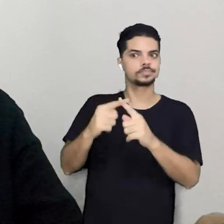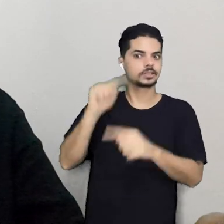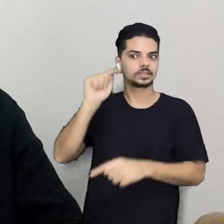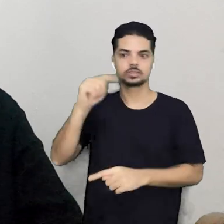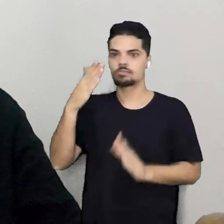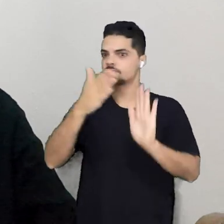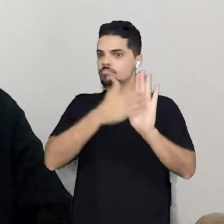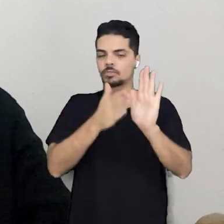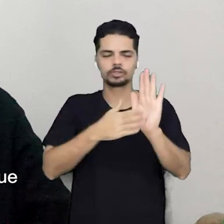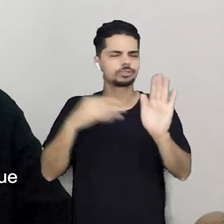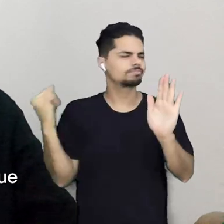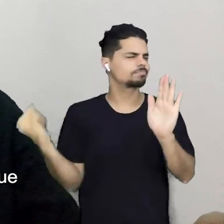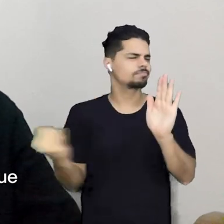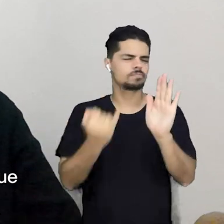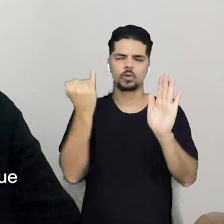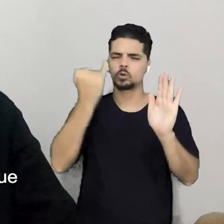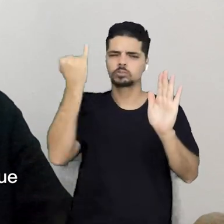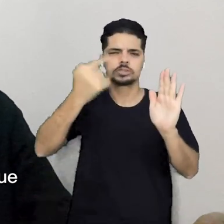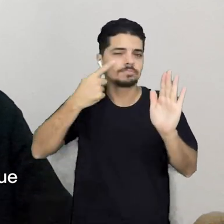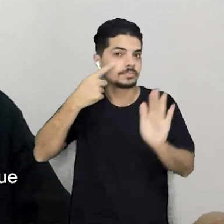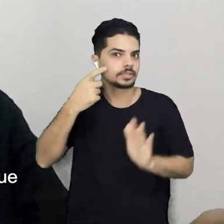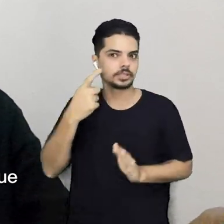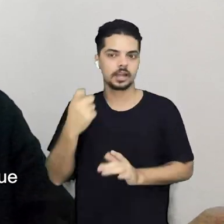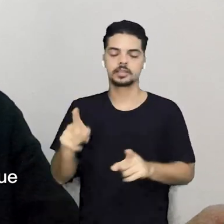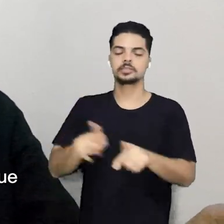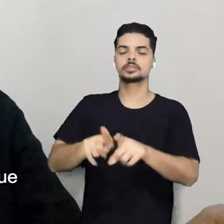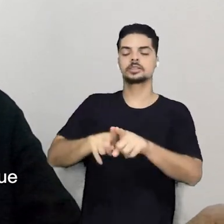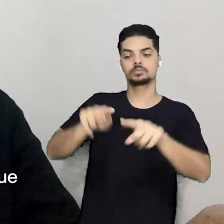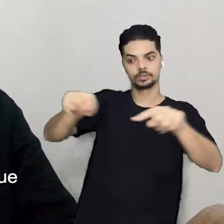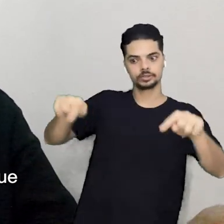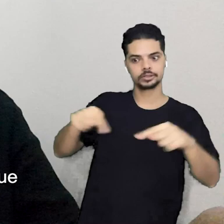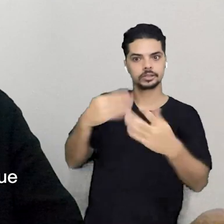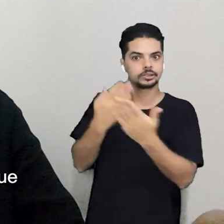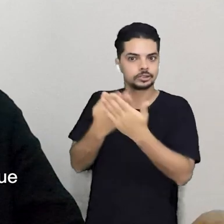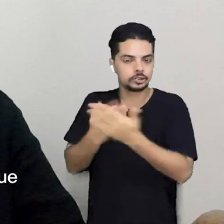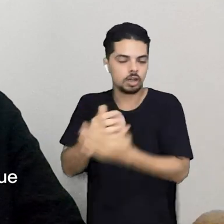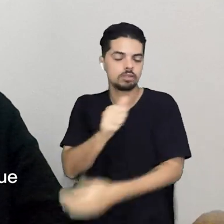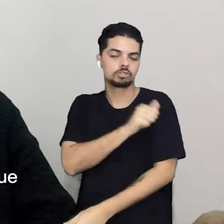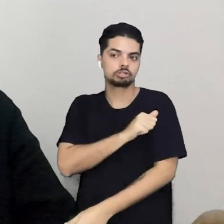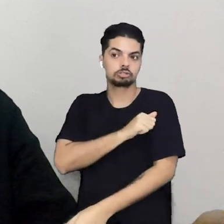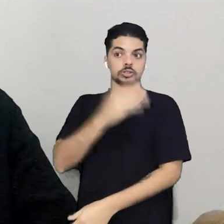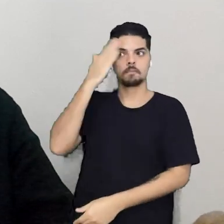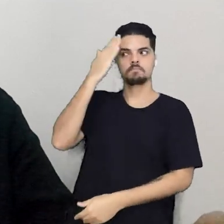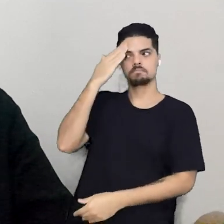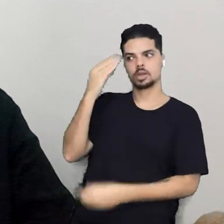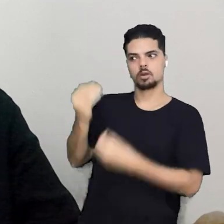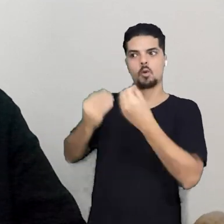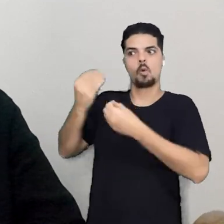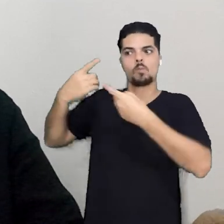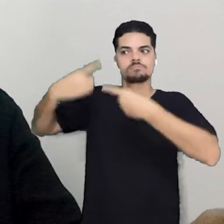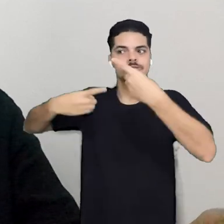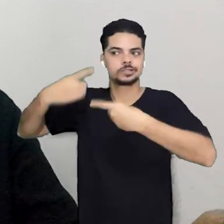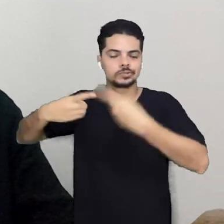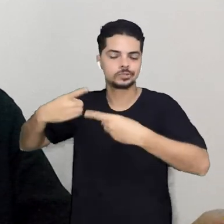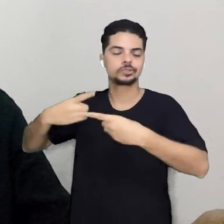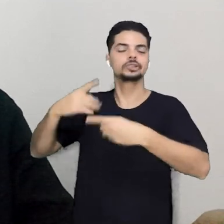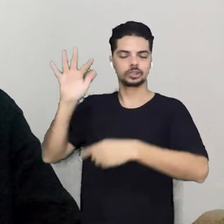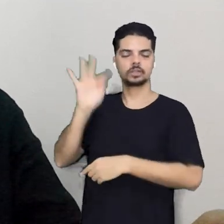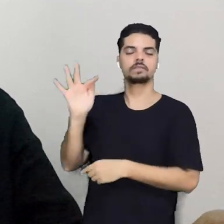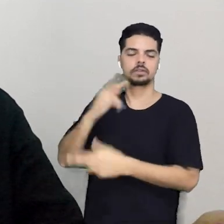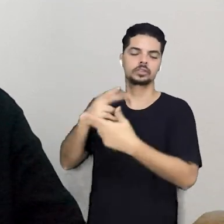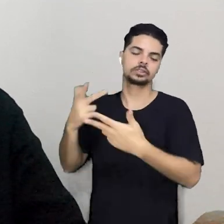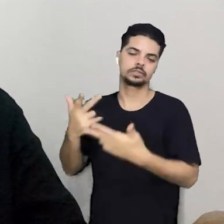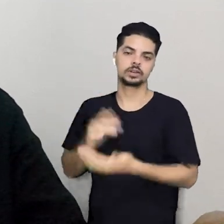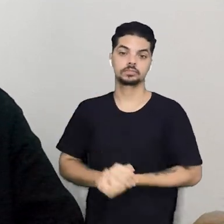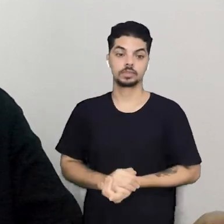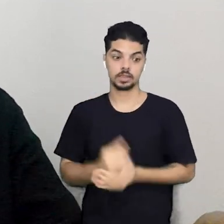iniciativa muito importante, pois é levar para a sala de aula aquilo que está sendo debatido na academia. E também indico a leitura